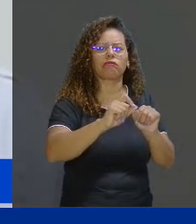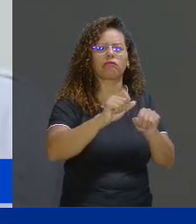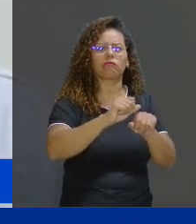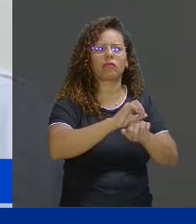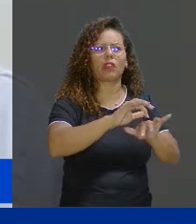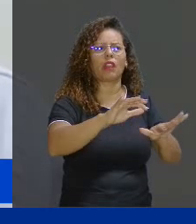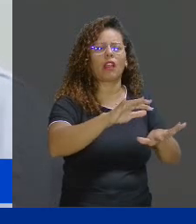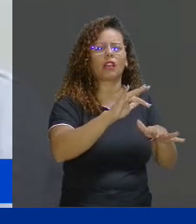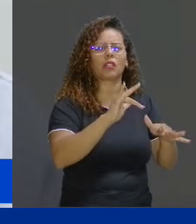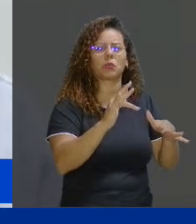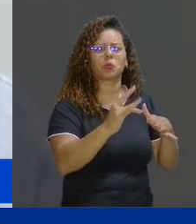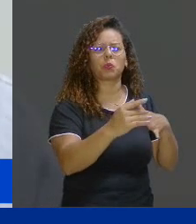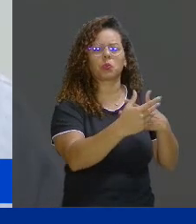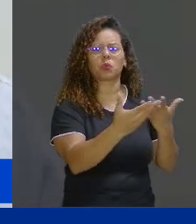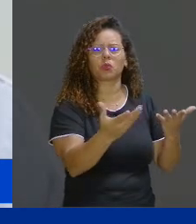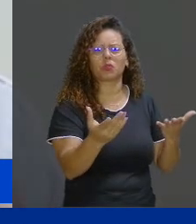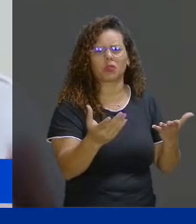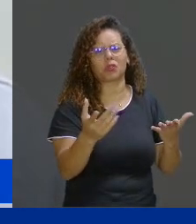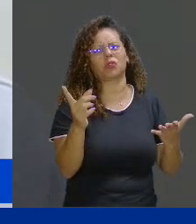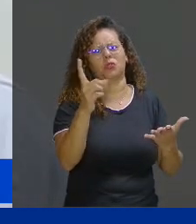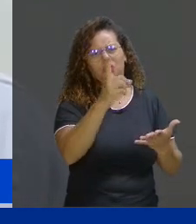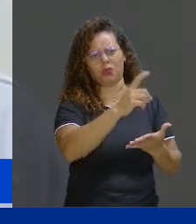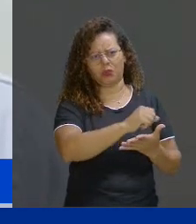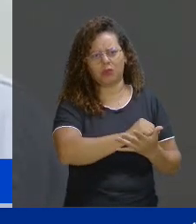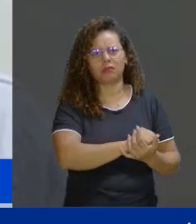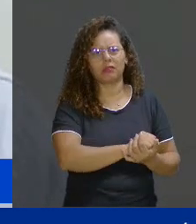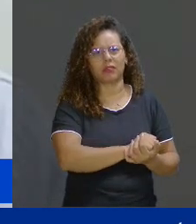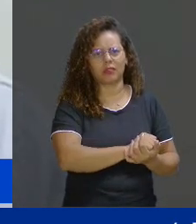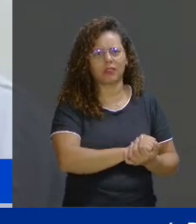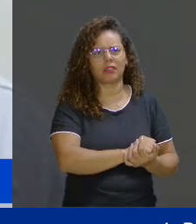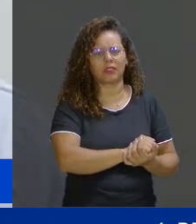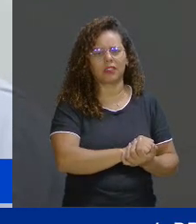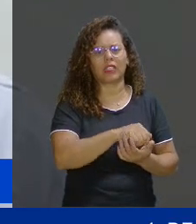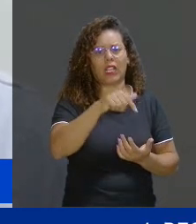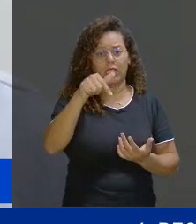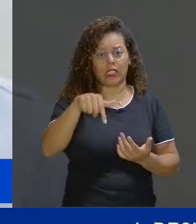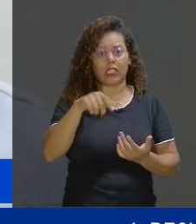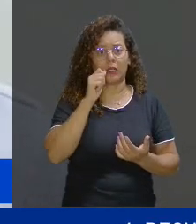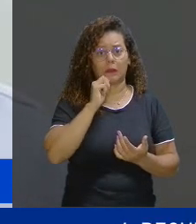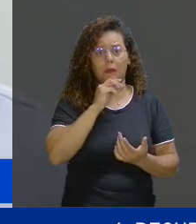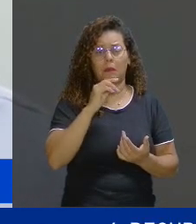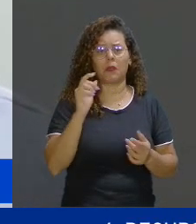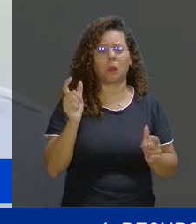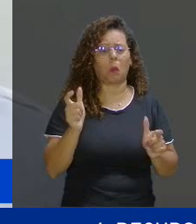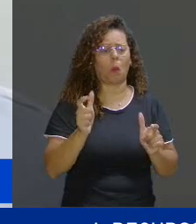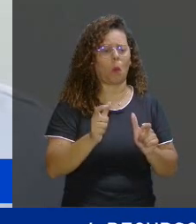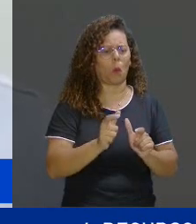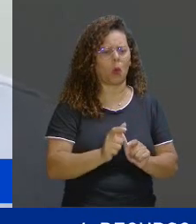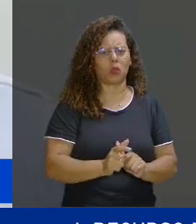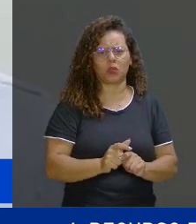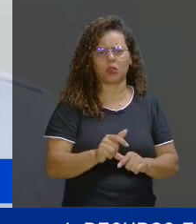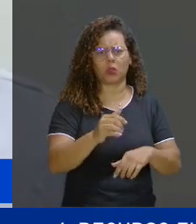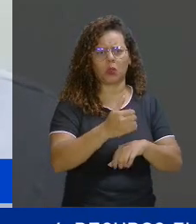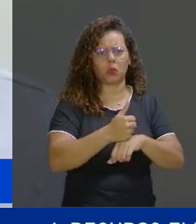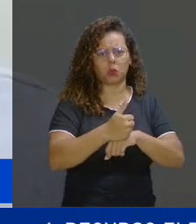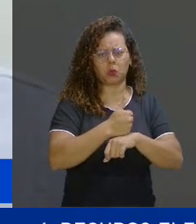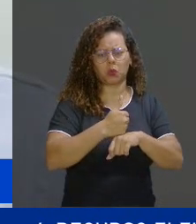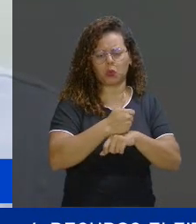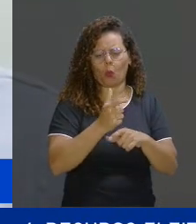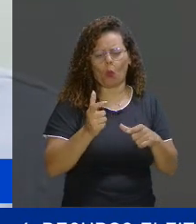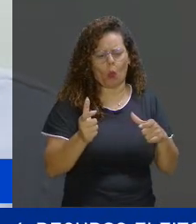no mercado jurídico, é disputada a quantidade de advogados eleitorais, porque o nosso estado é escasso de mão de obra.